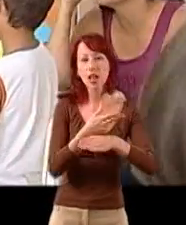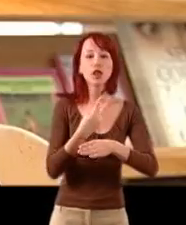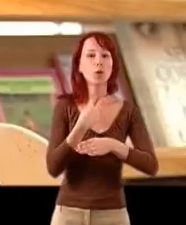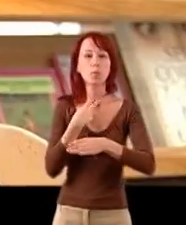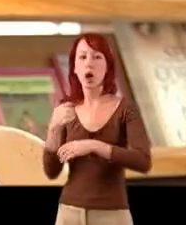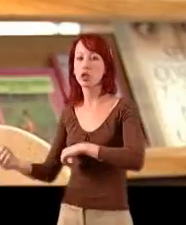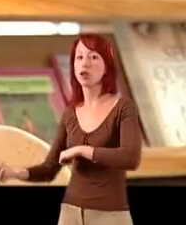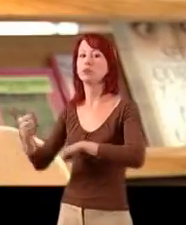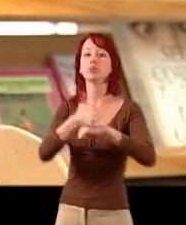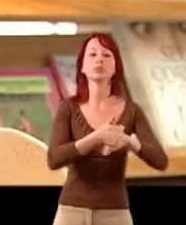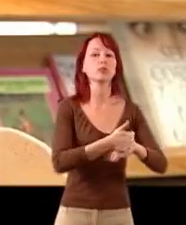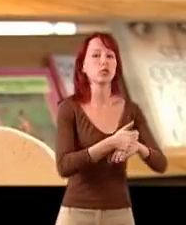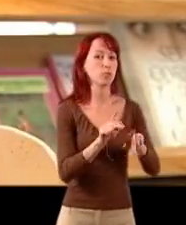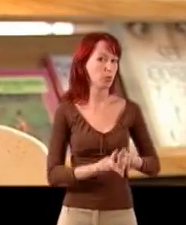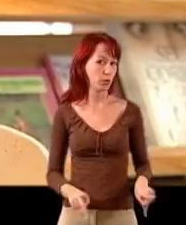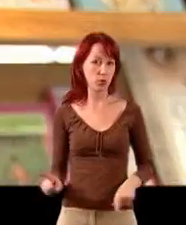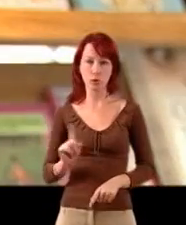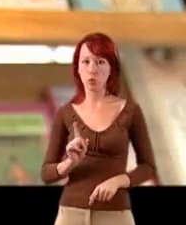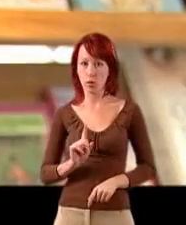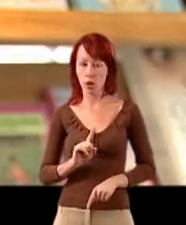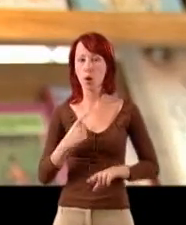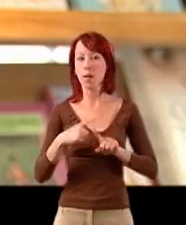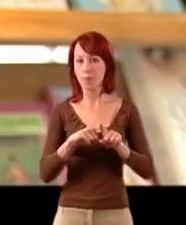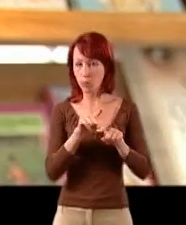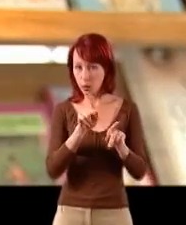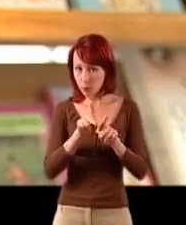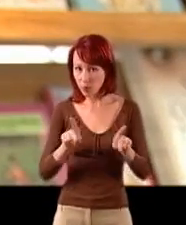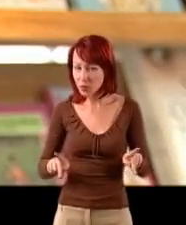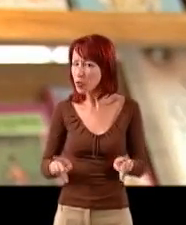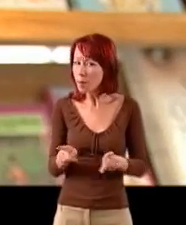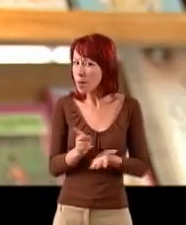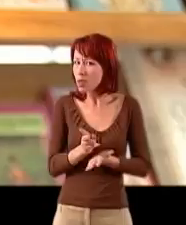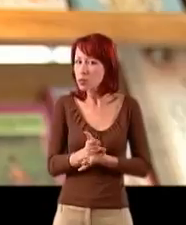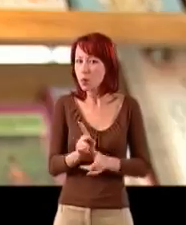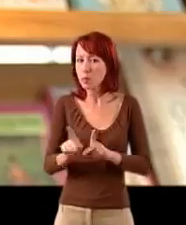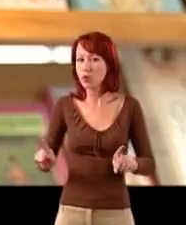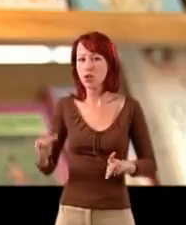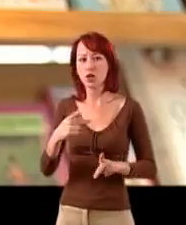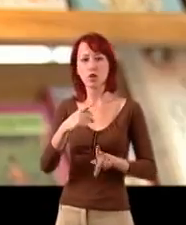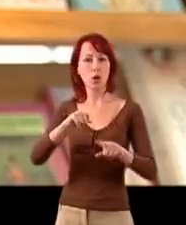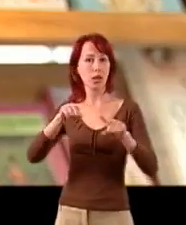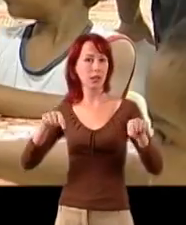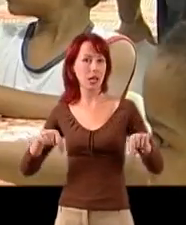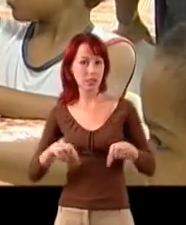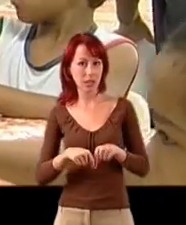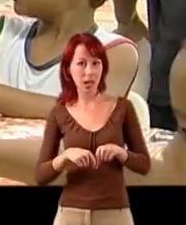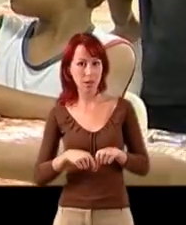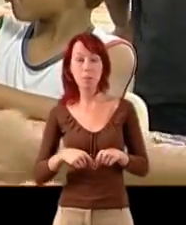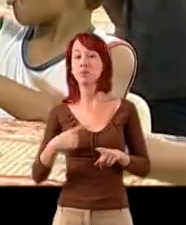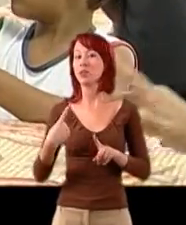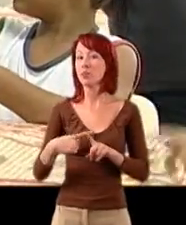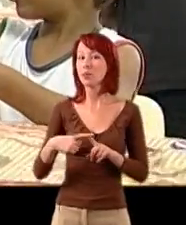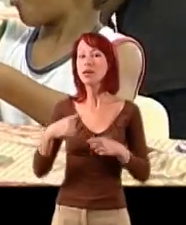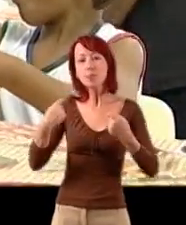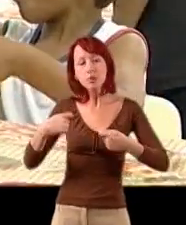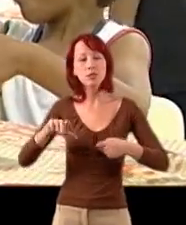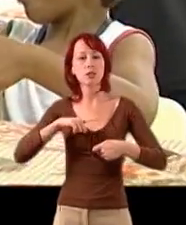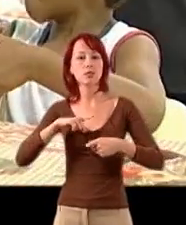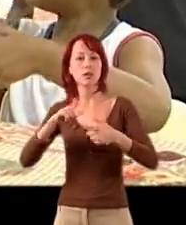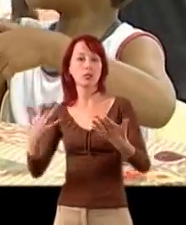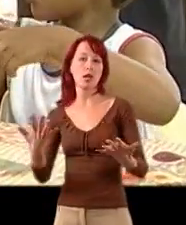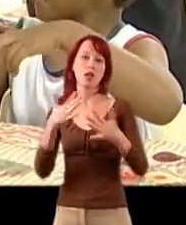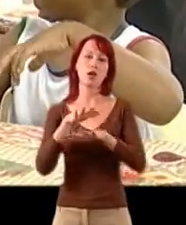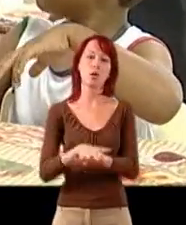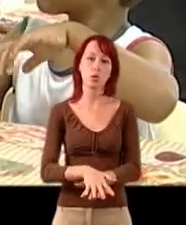o papel do professor, o espaço do professor. O professor, ele continua sendo o professor da sala, porque senão a inclusão ela